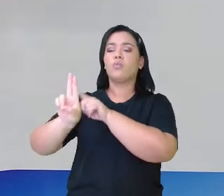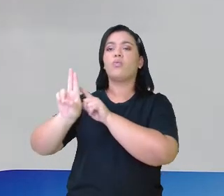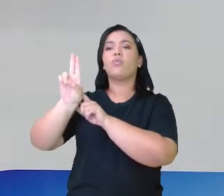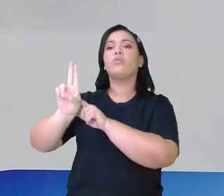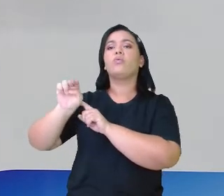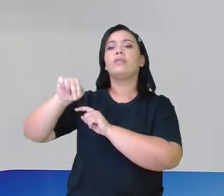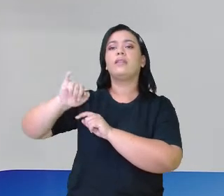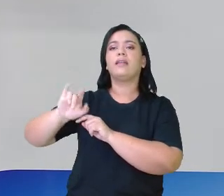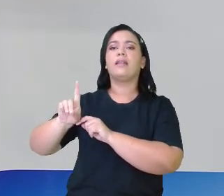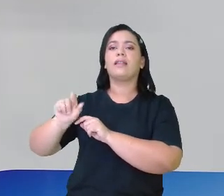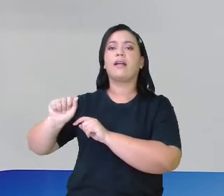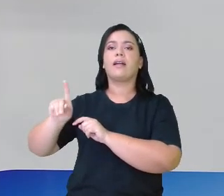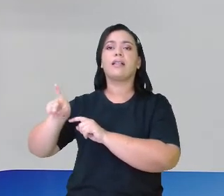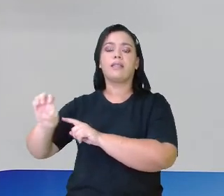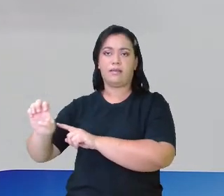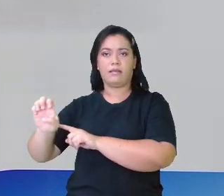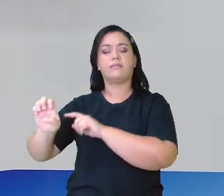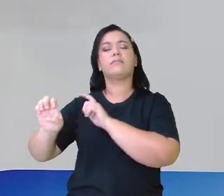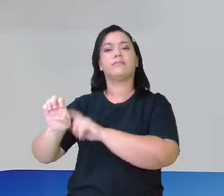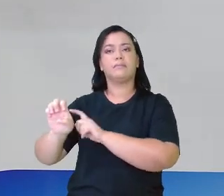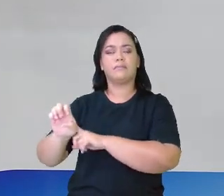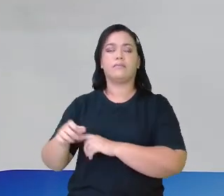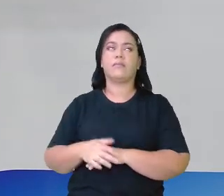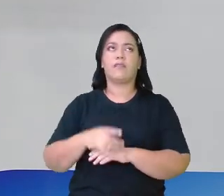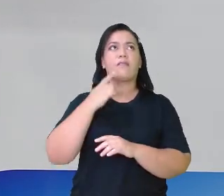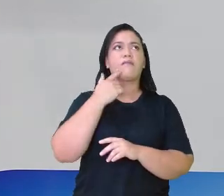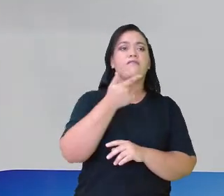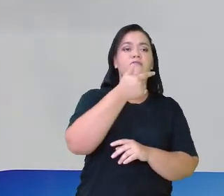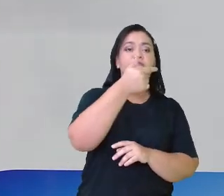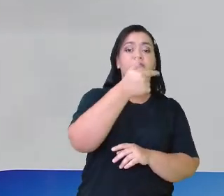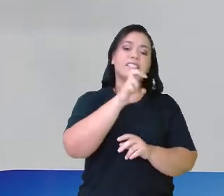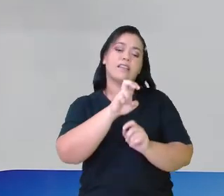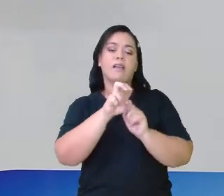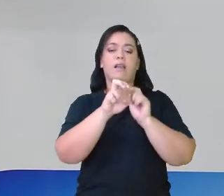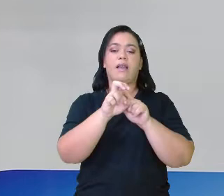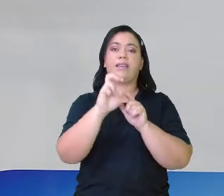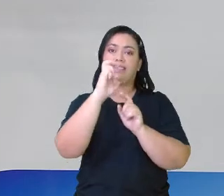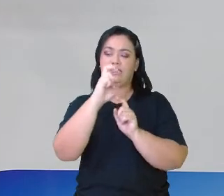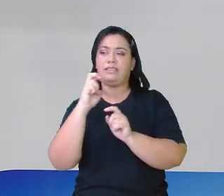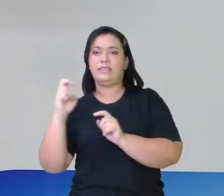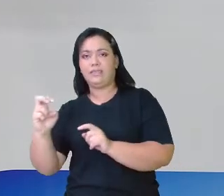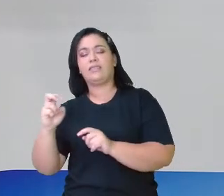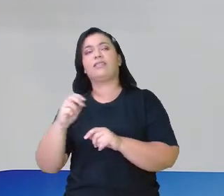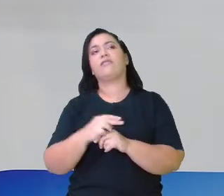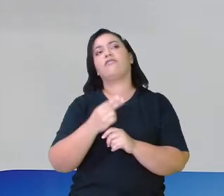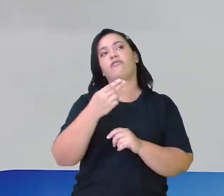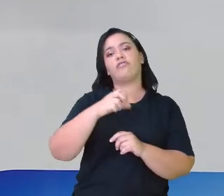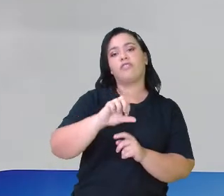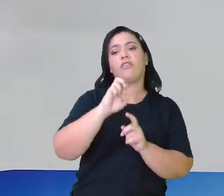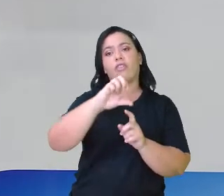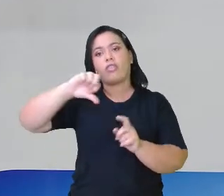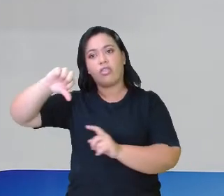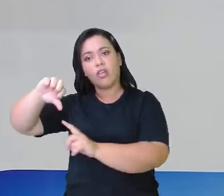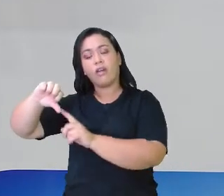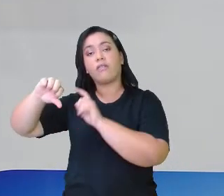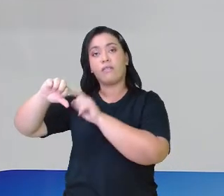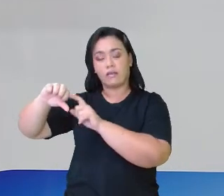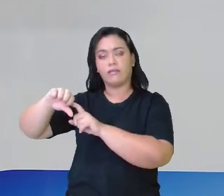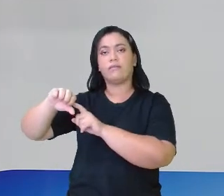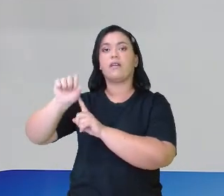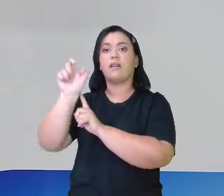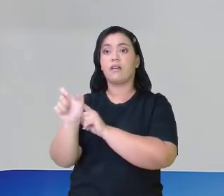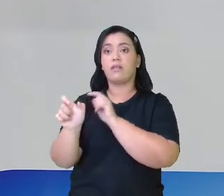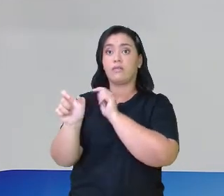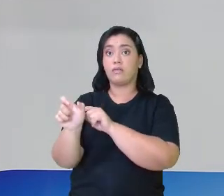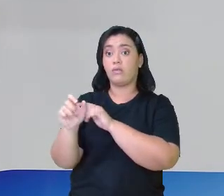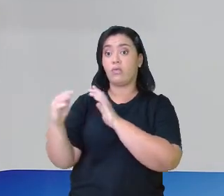último número que a gente escreve lá. 25 é o 5, 29 é o 9, certo? Então, esse é